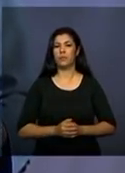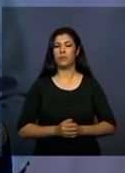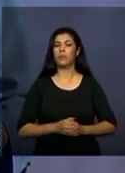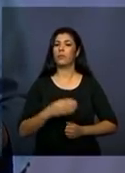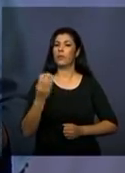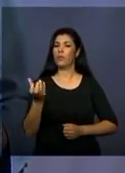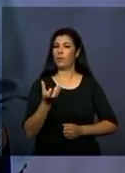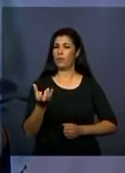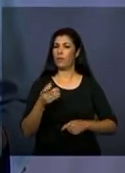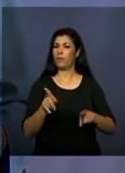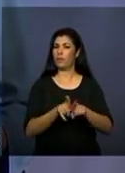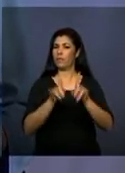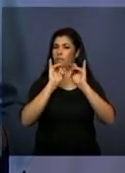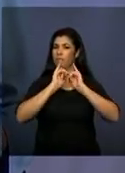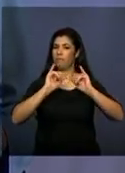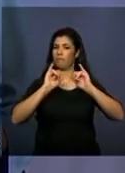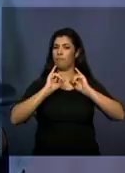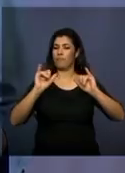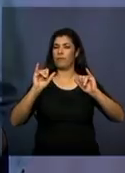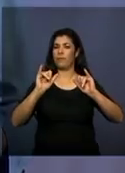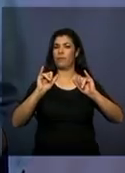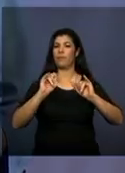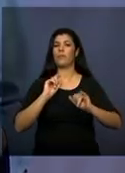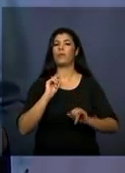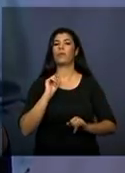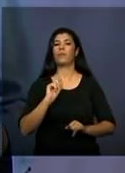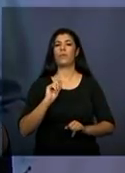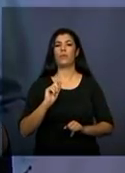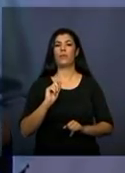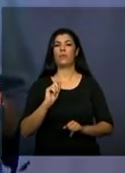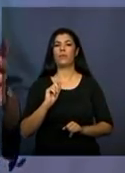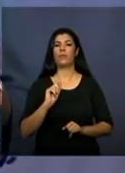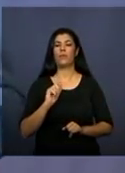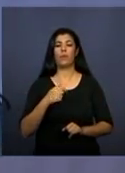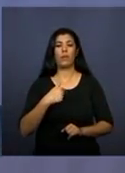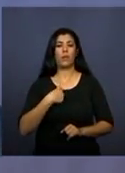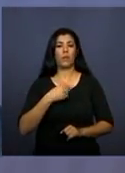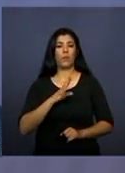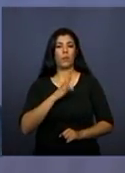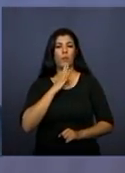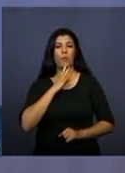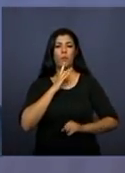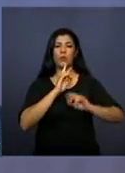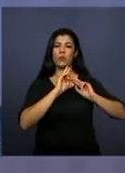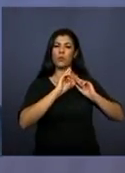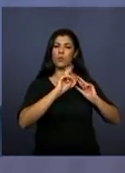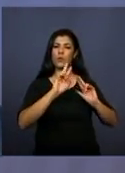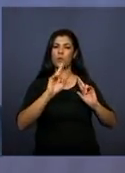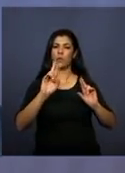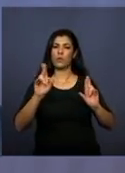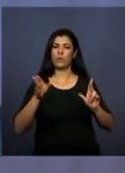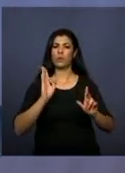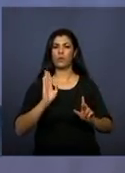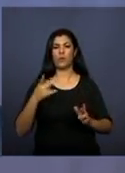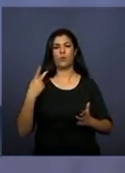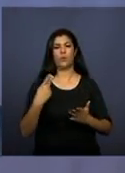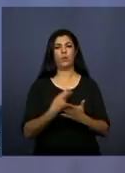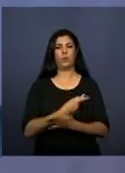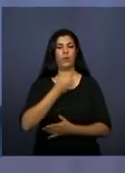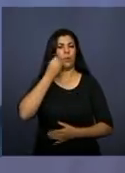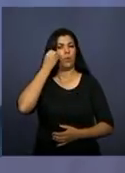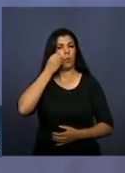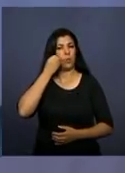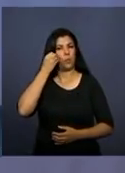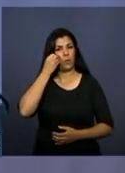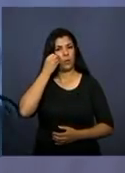Quero dizer também que eu conheço várias experiências e